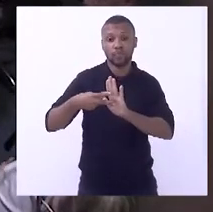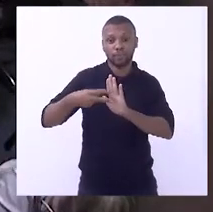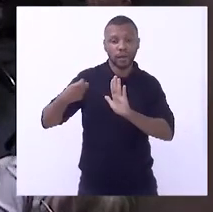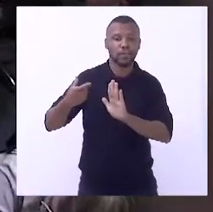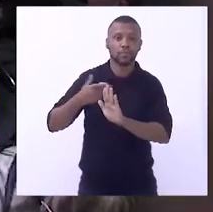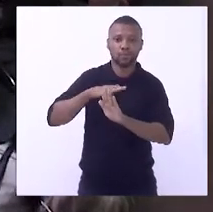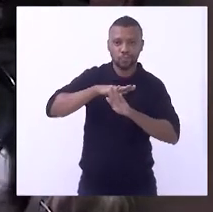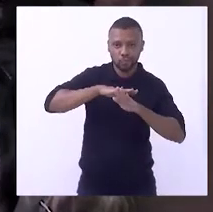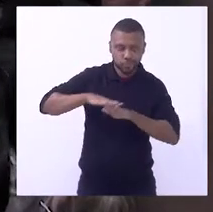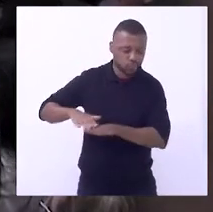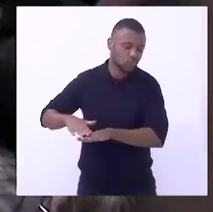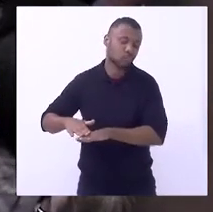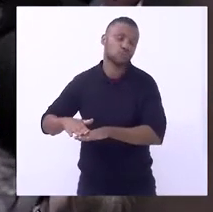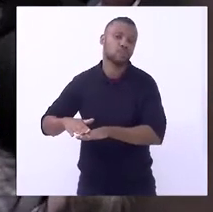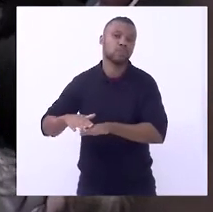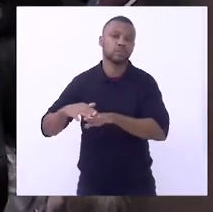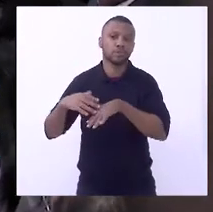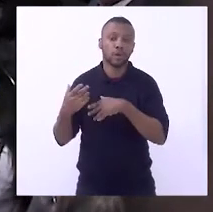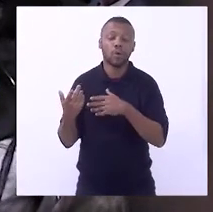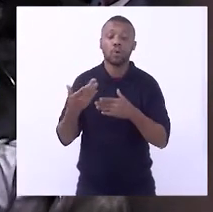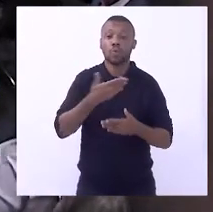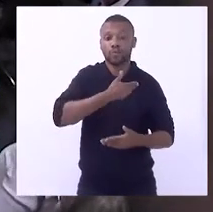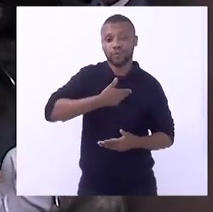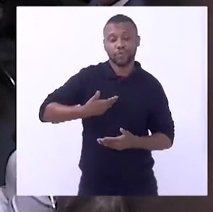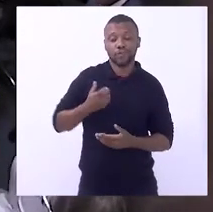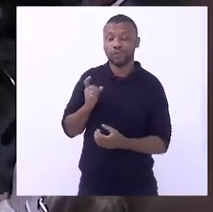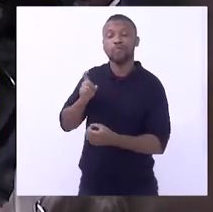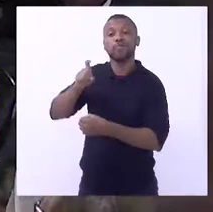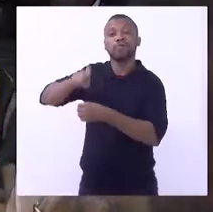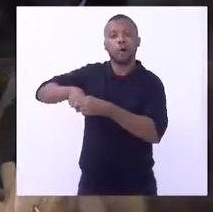rejeitado, retorna ao governador.